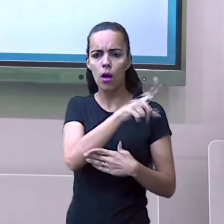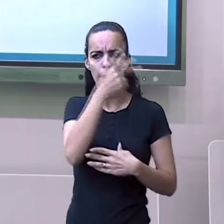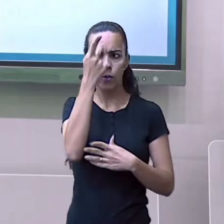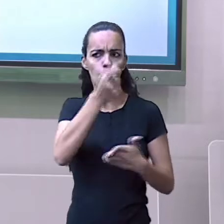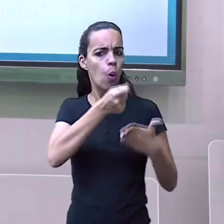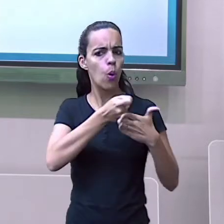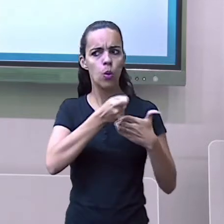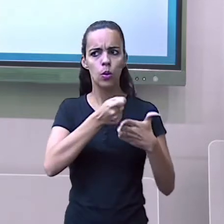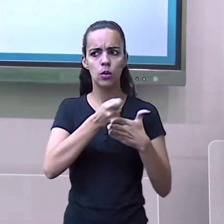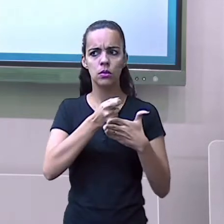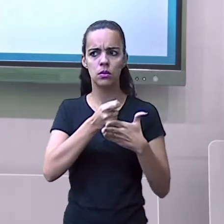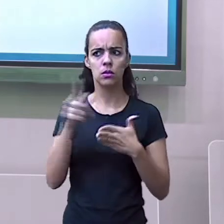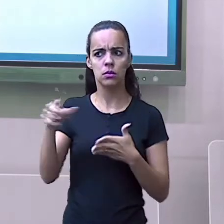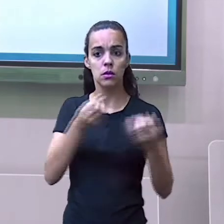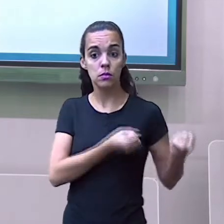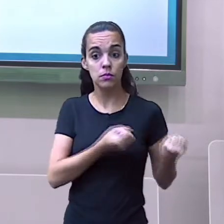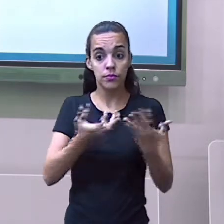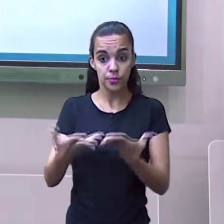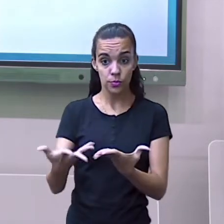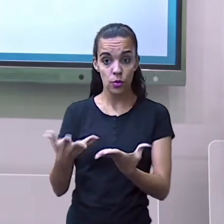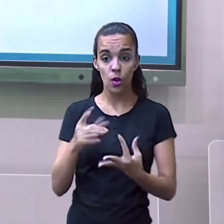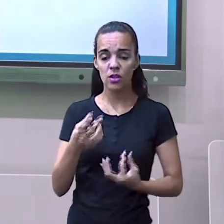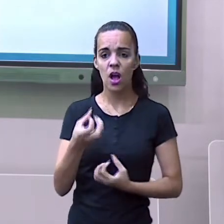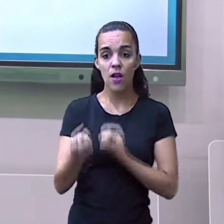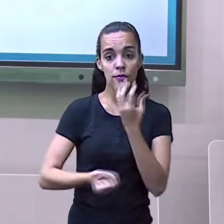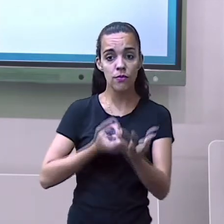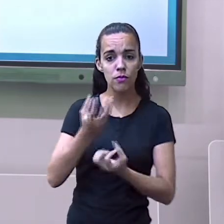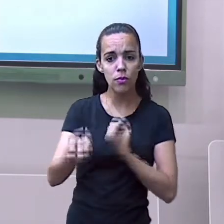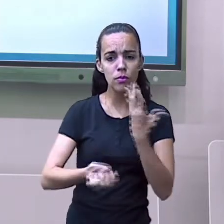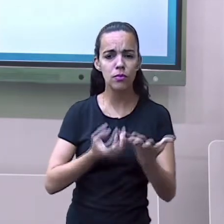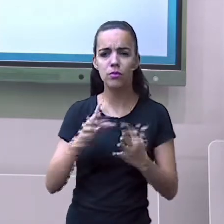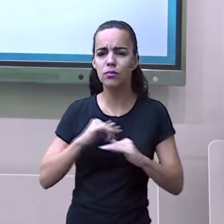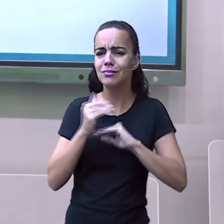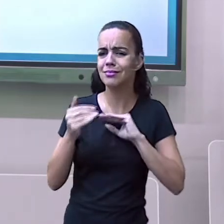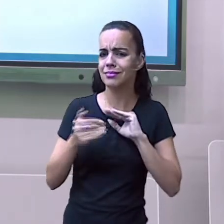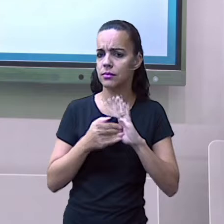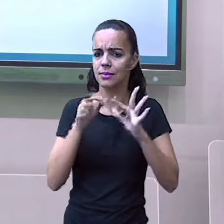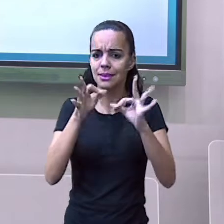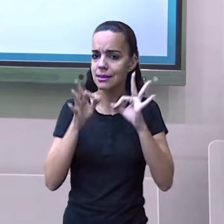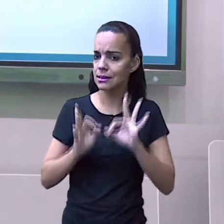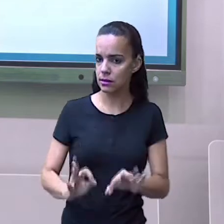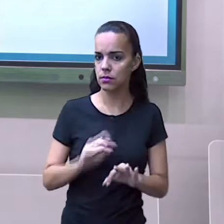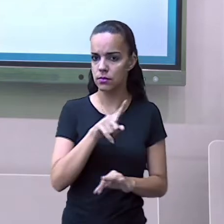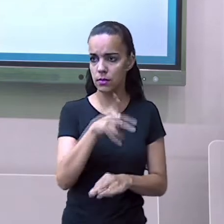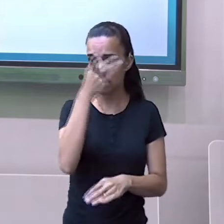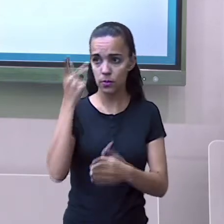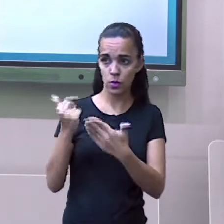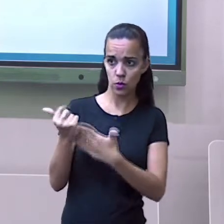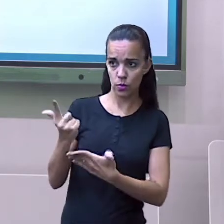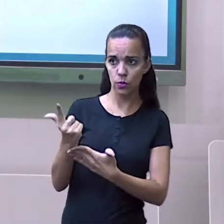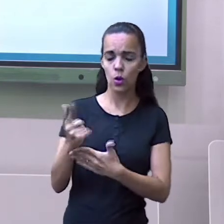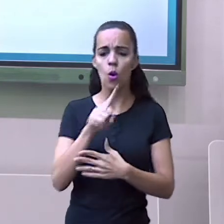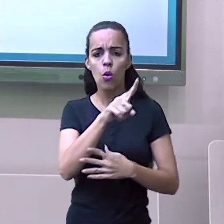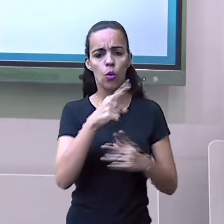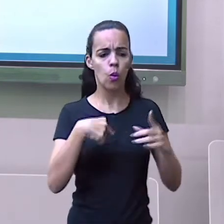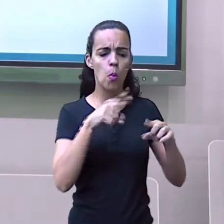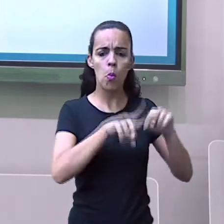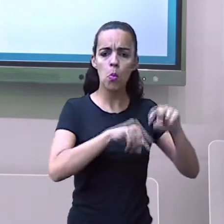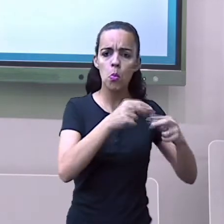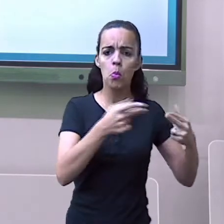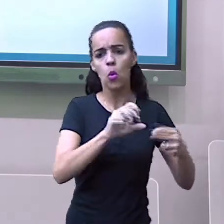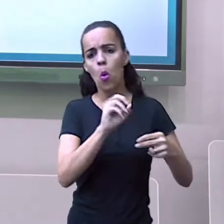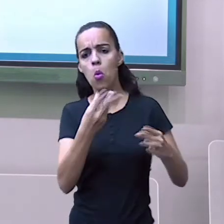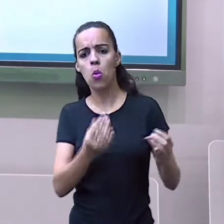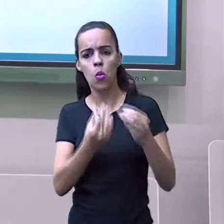obrigado a prestar todas as informações de forma adequada e clara sobre o produto ou